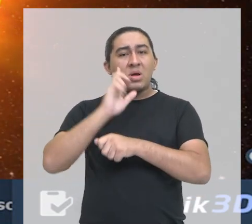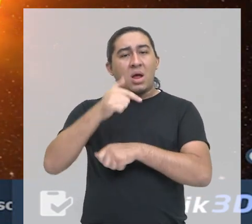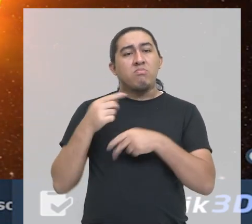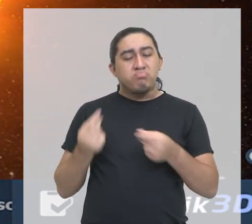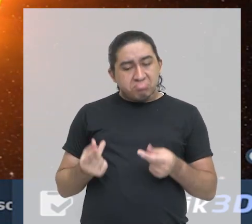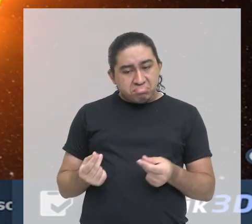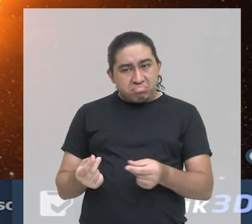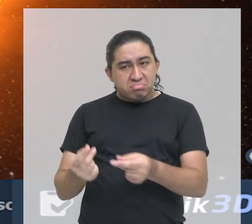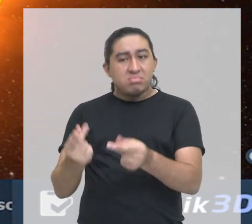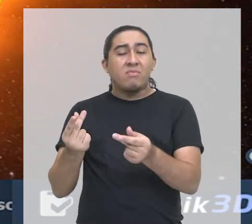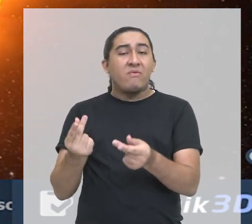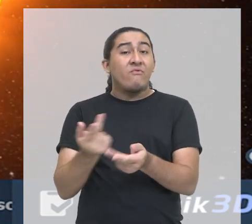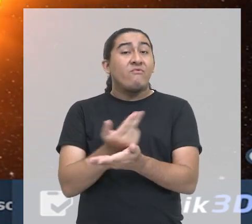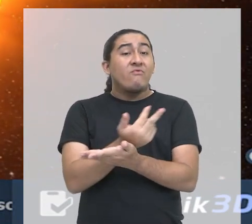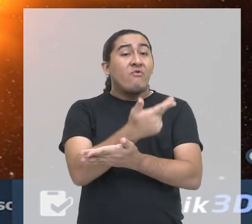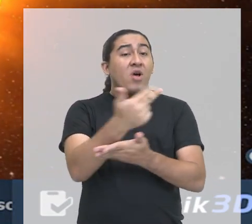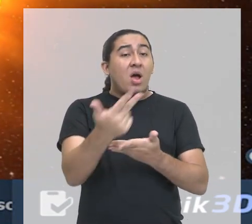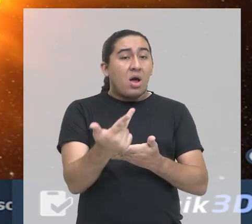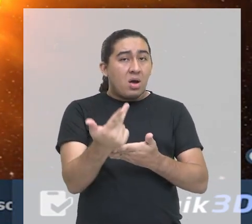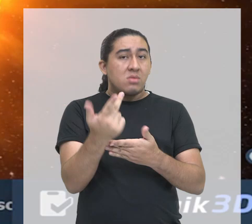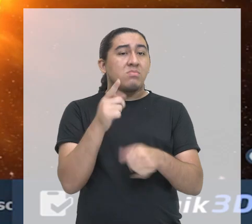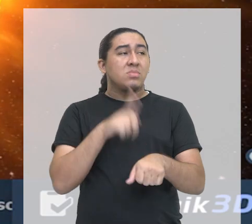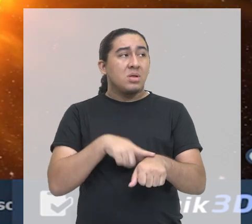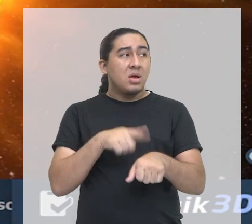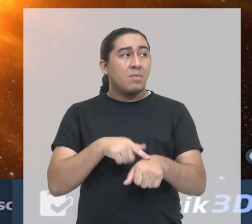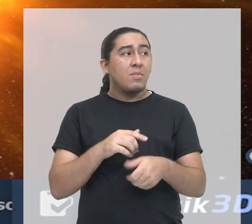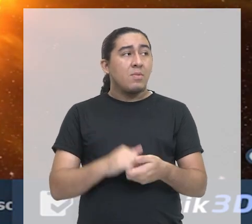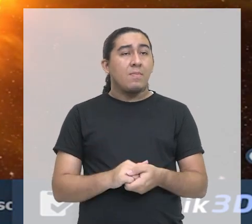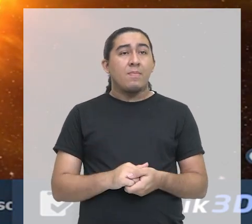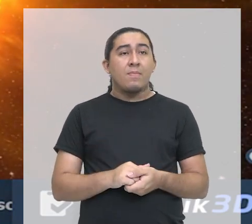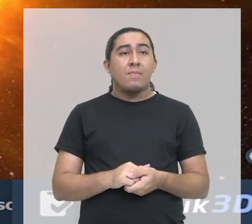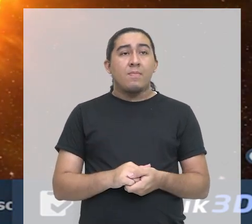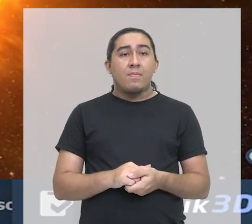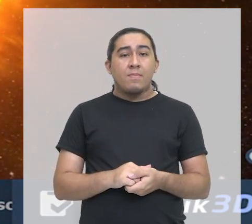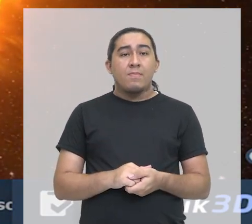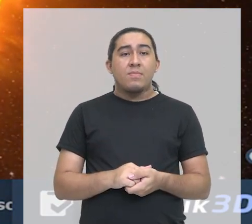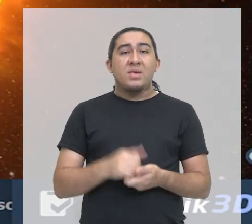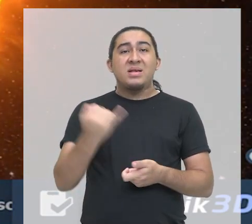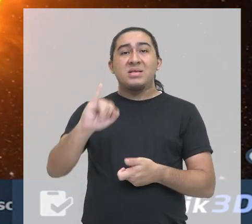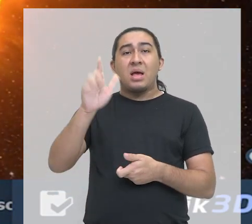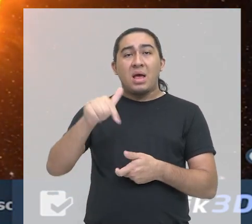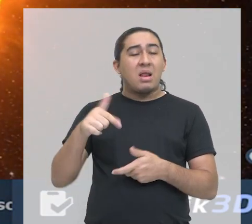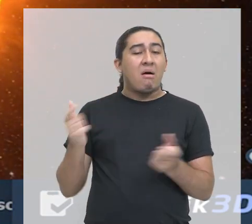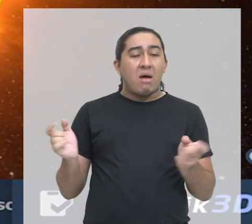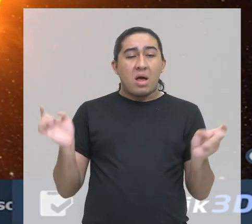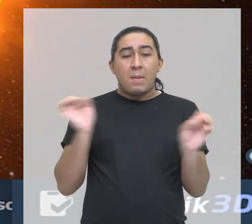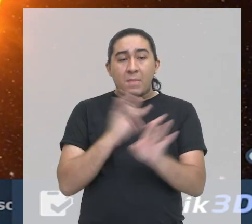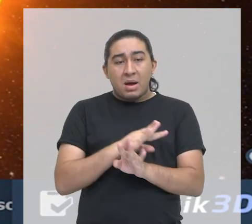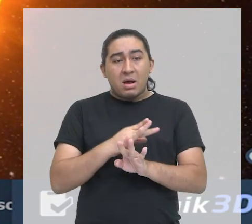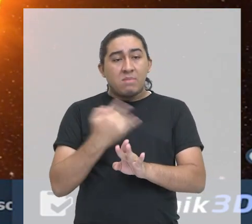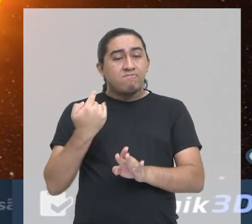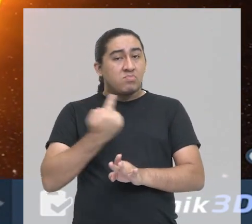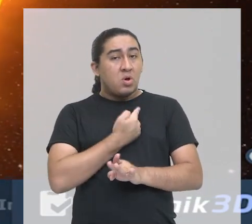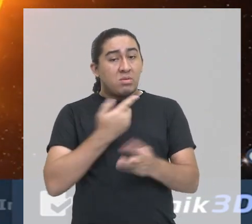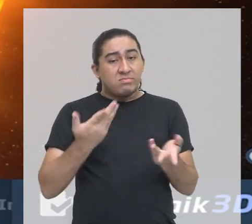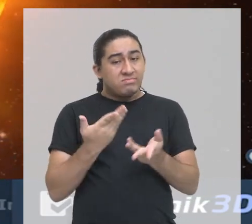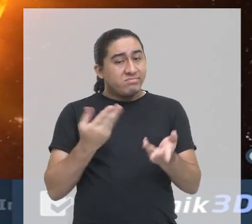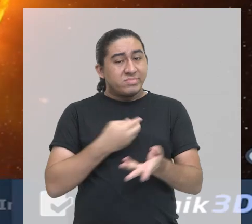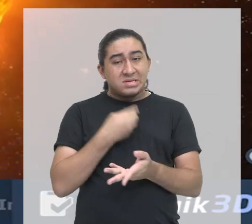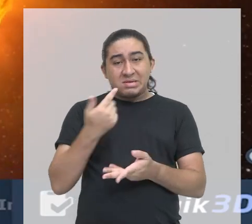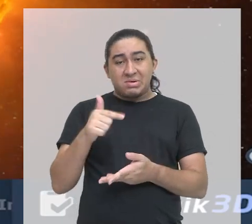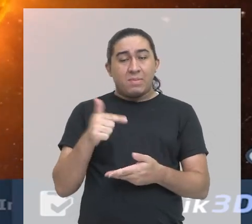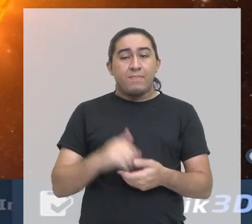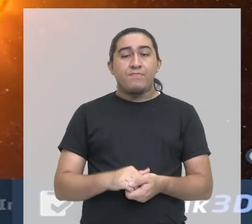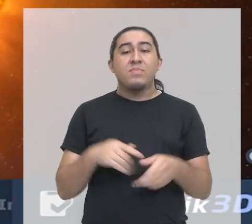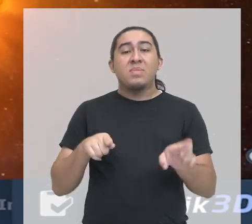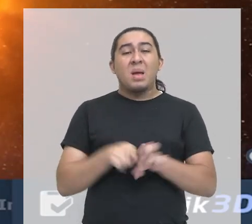tempo. Então estamos seguros que quando ela acabar, a gente não vai mais estar por aqui. Eu vou mostrar também o Sol